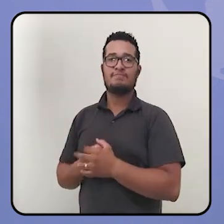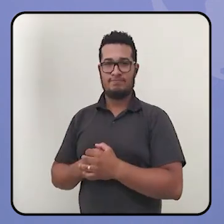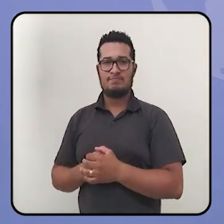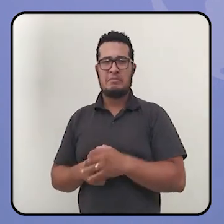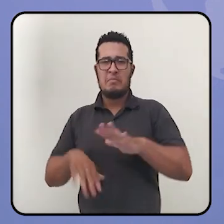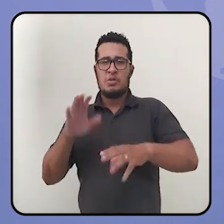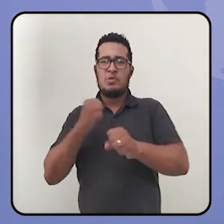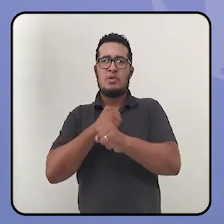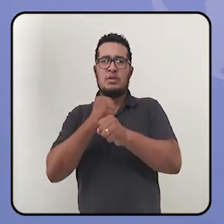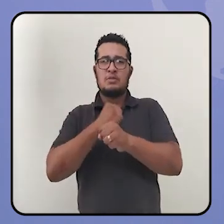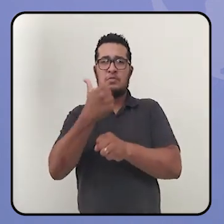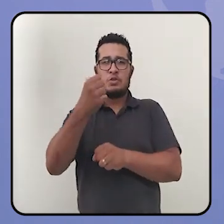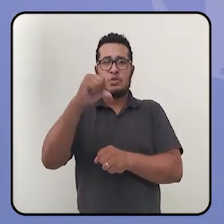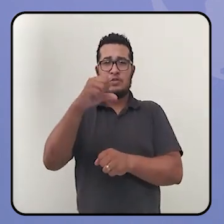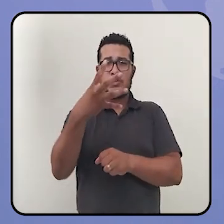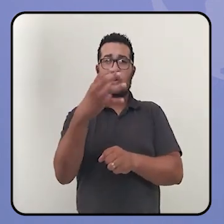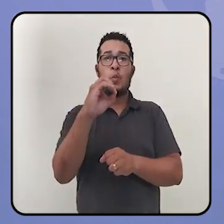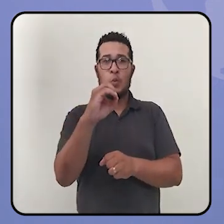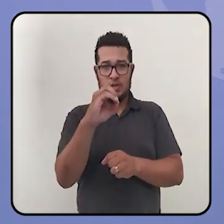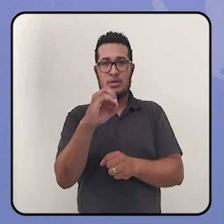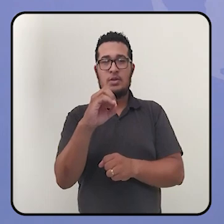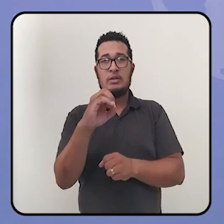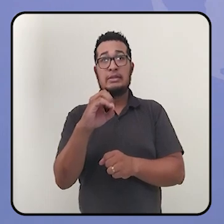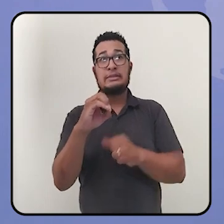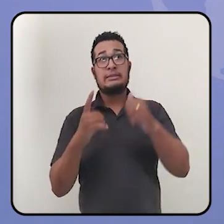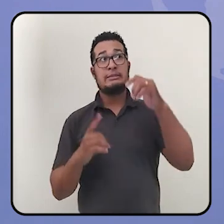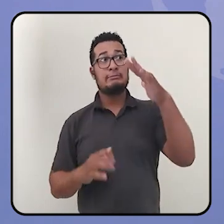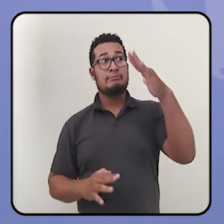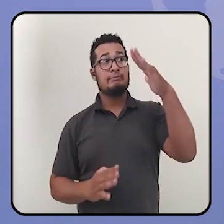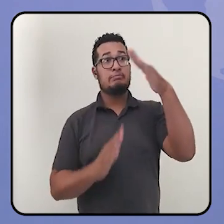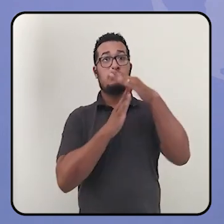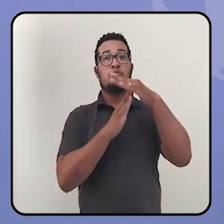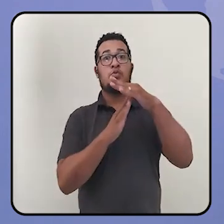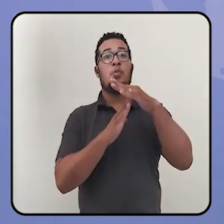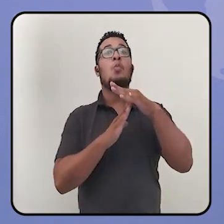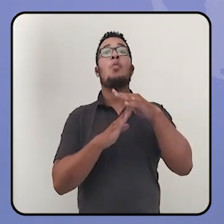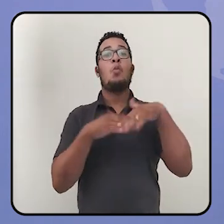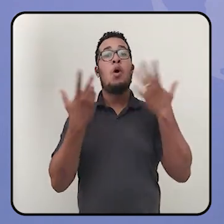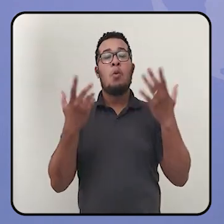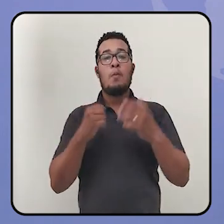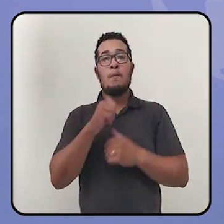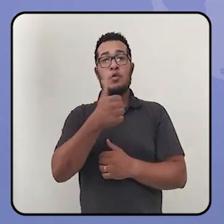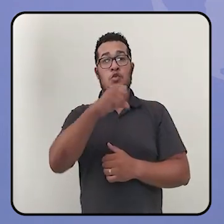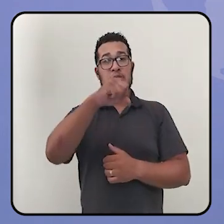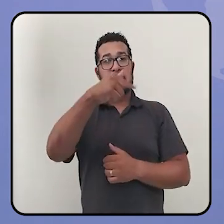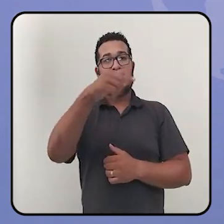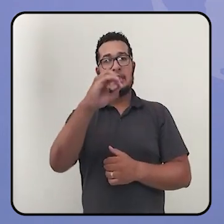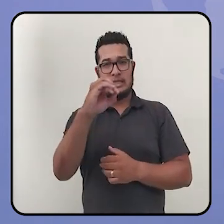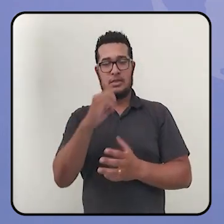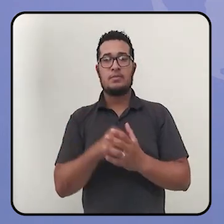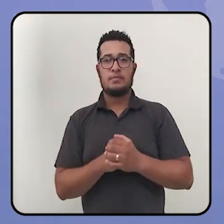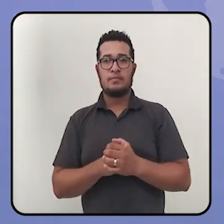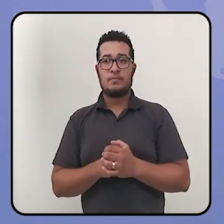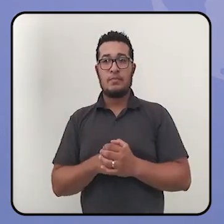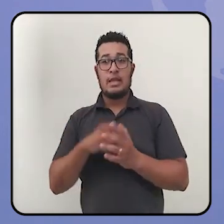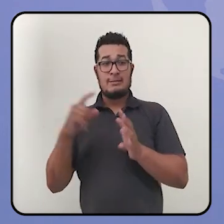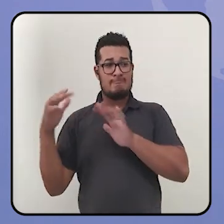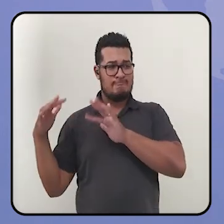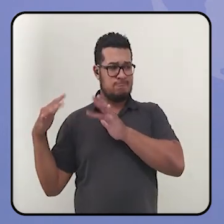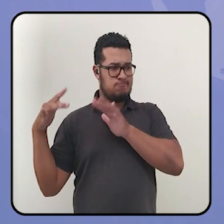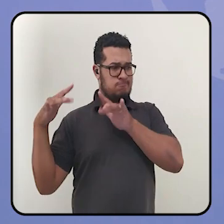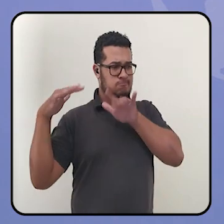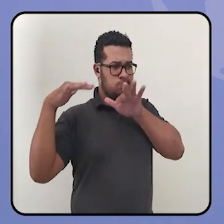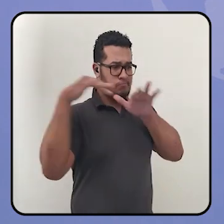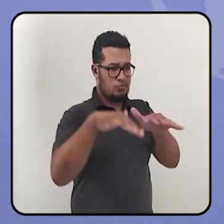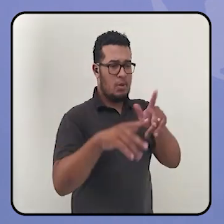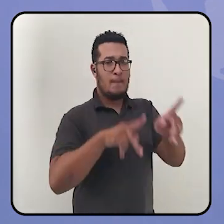de fato eles estavam retratando, mas o que tudo indica é que retrata cenas do seu cotidiano. Inclusive